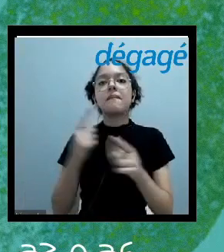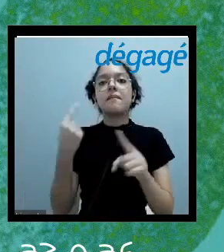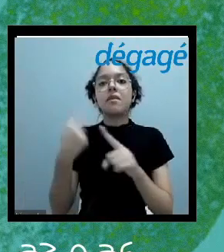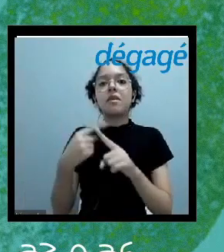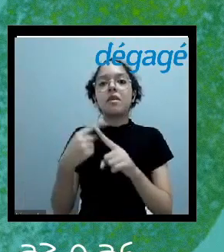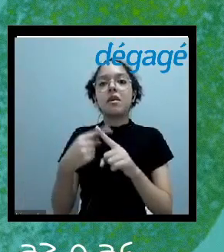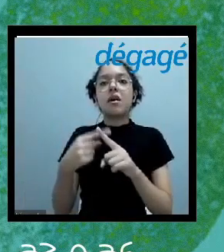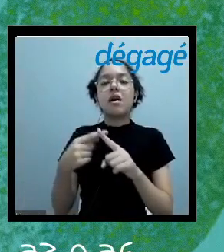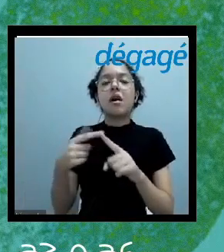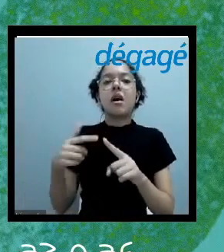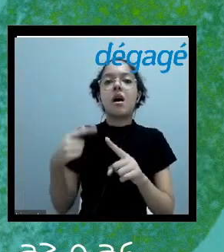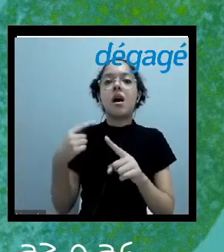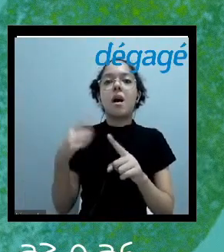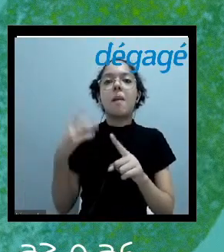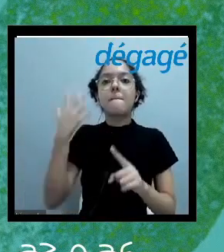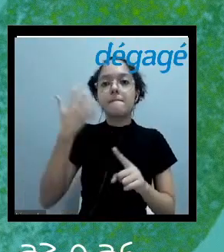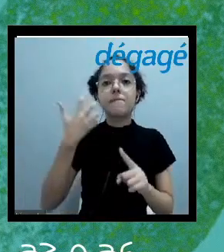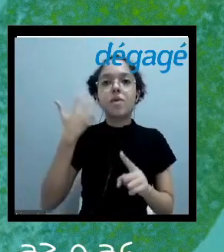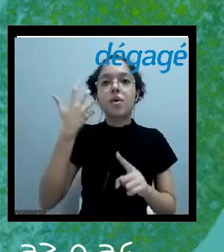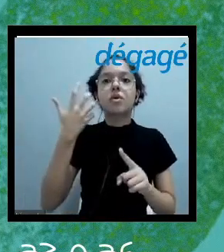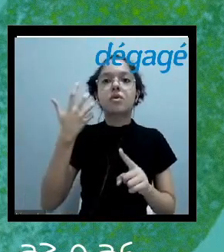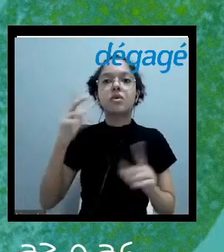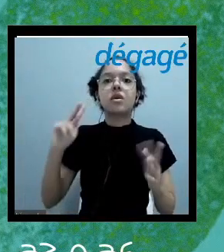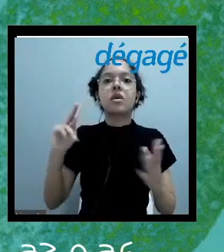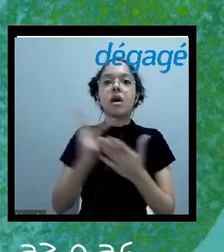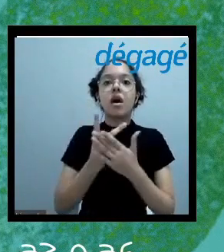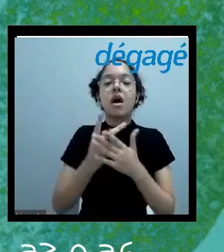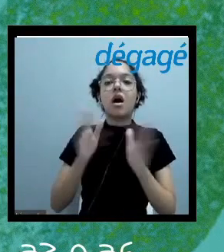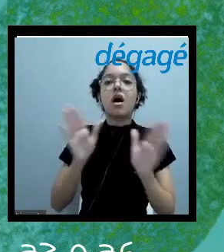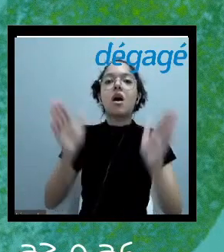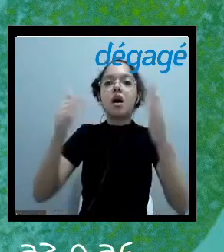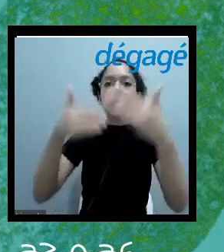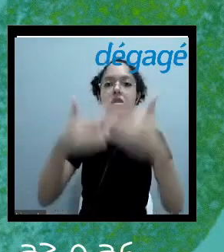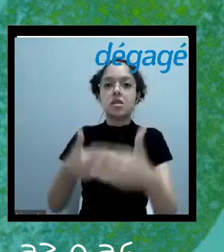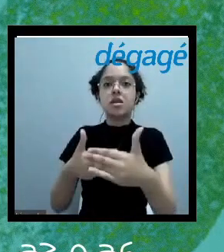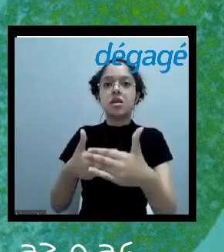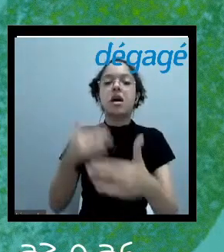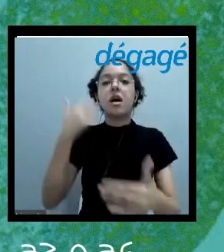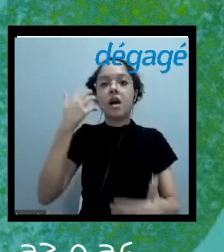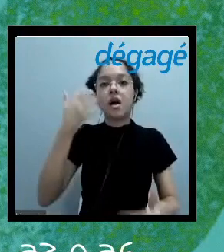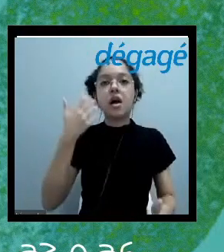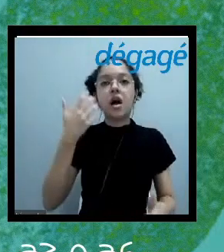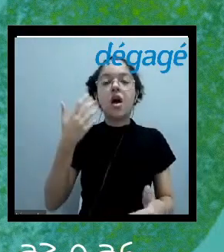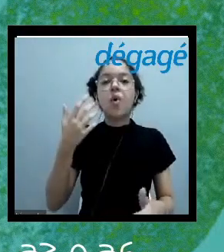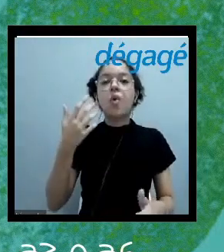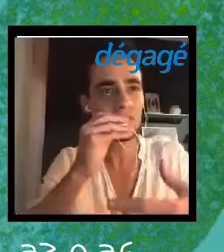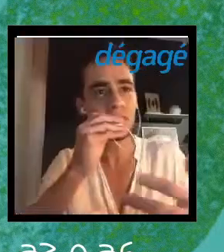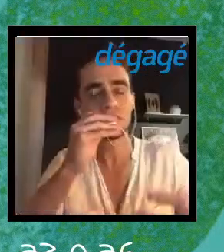Um aluno que chegou na sala de música, a gente tentou dar vazão a um